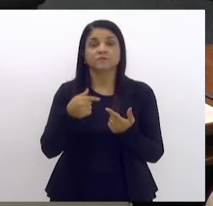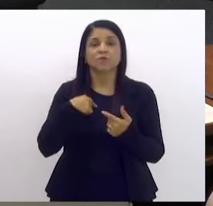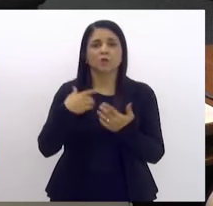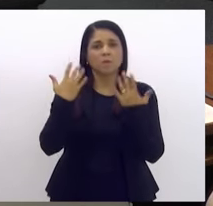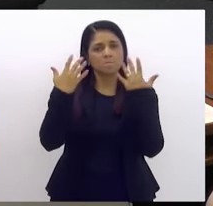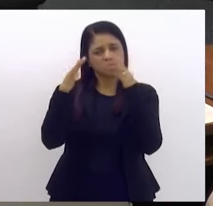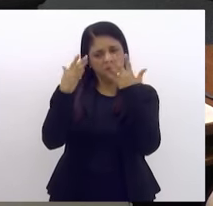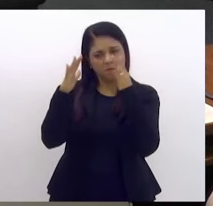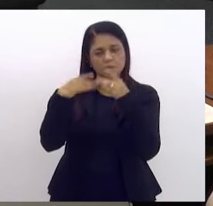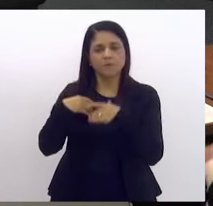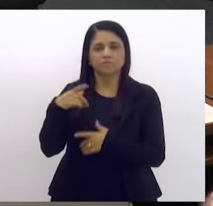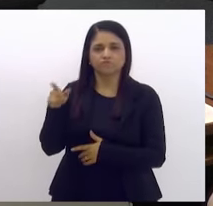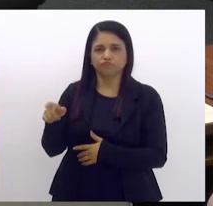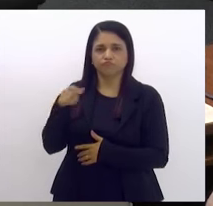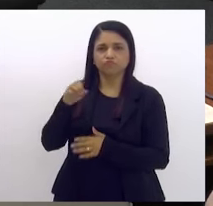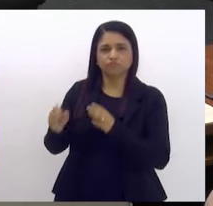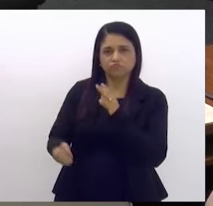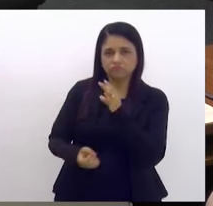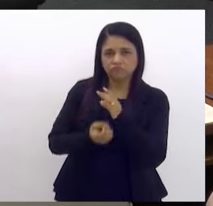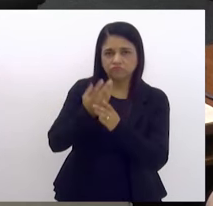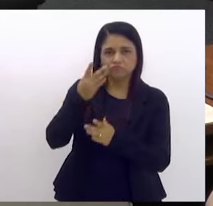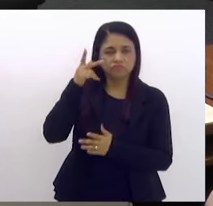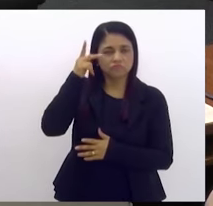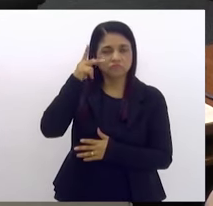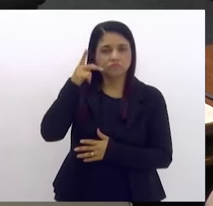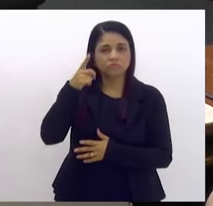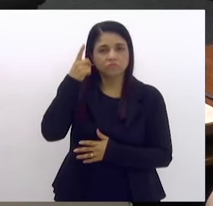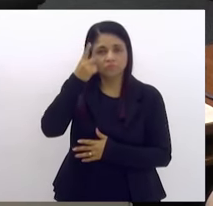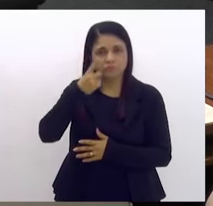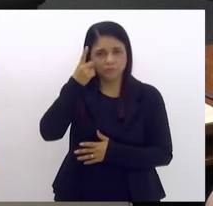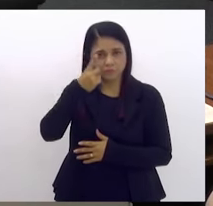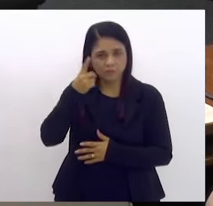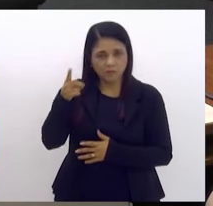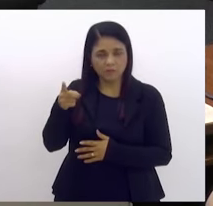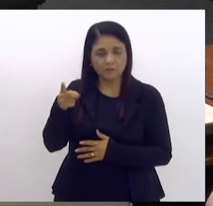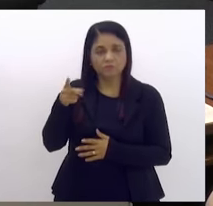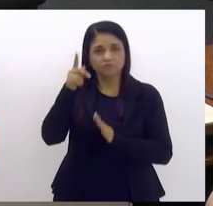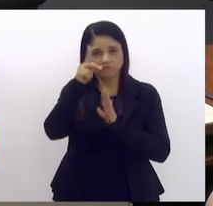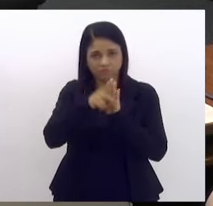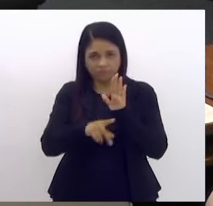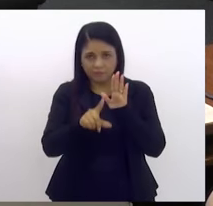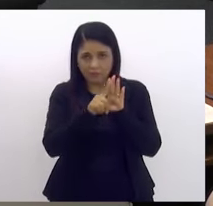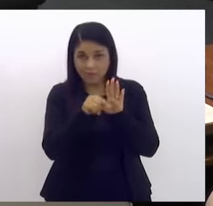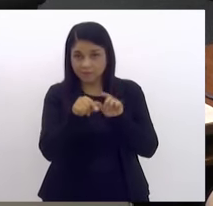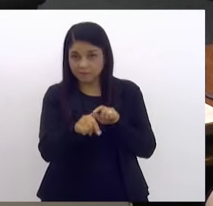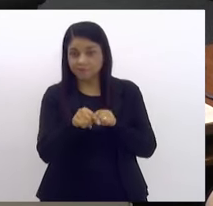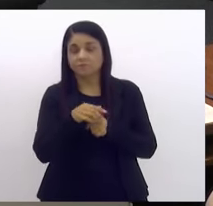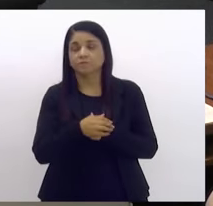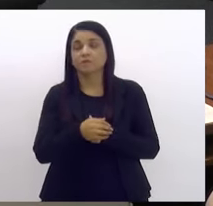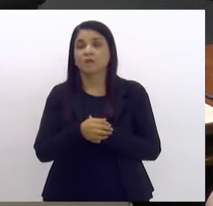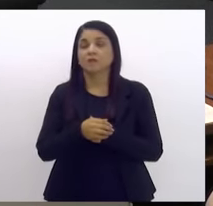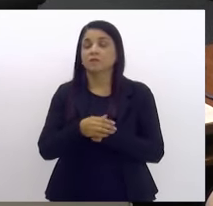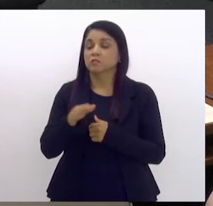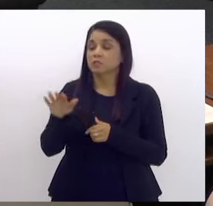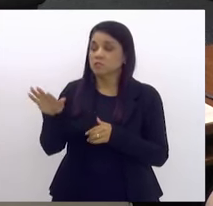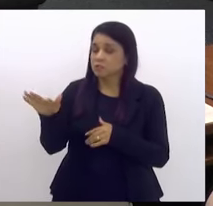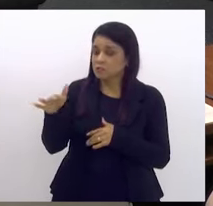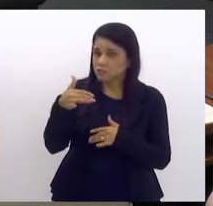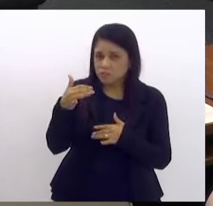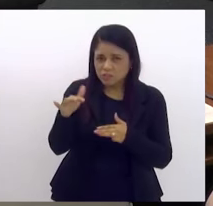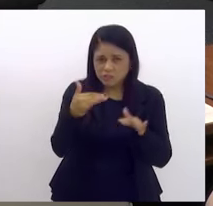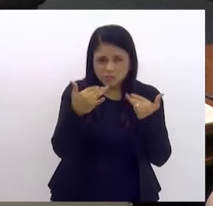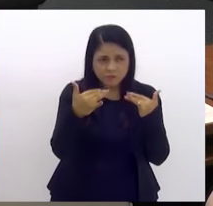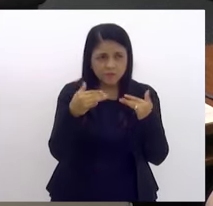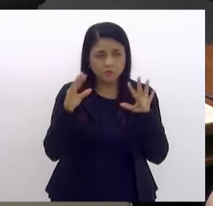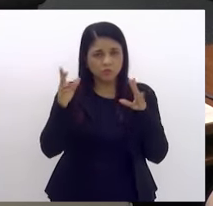o autor dessa proposição. E gostaria também de chamar este parlamento e a todos que nos